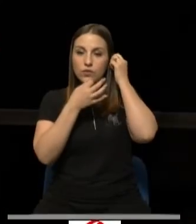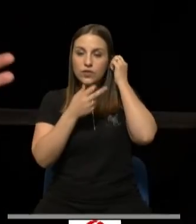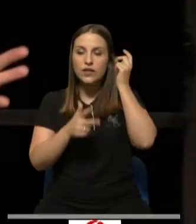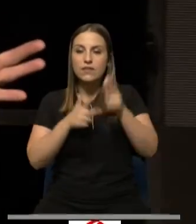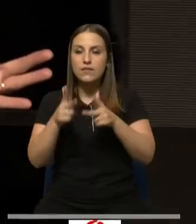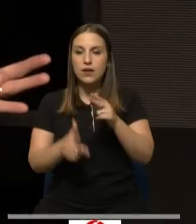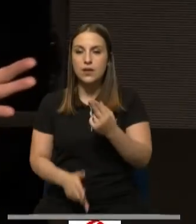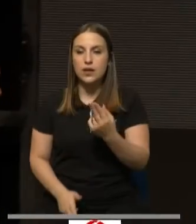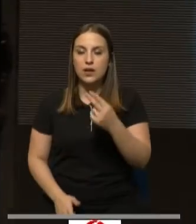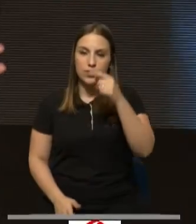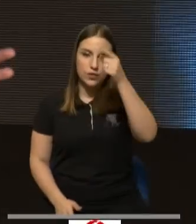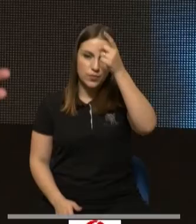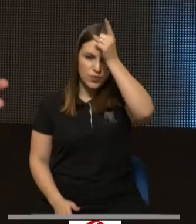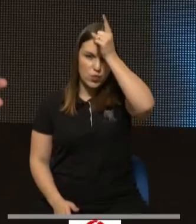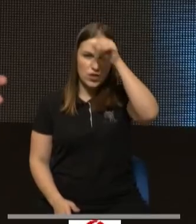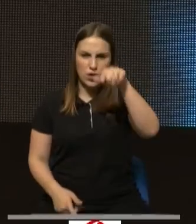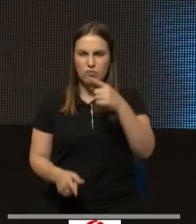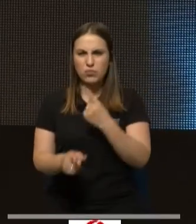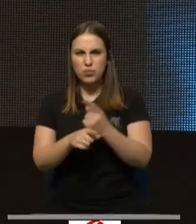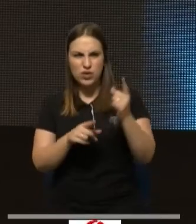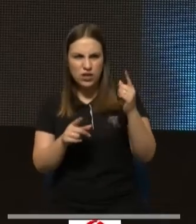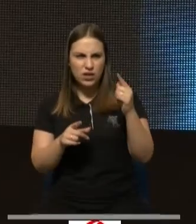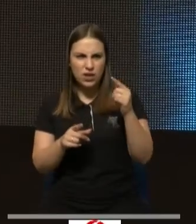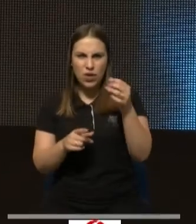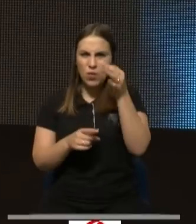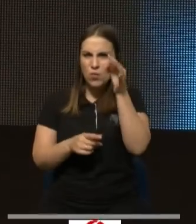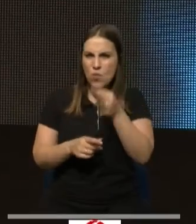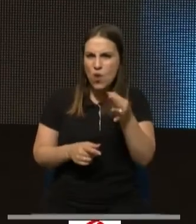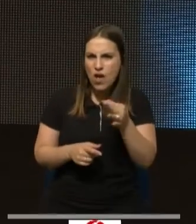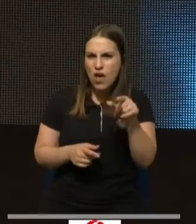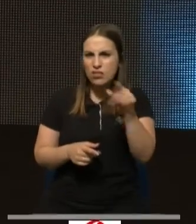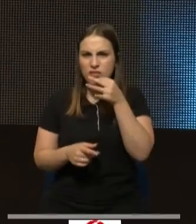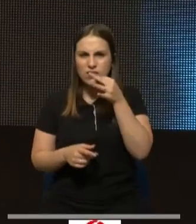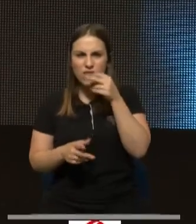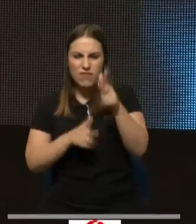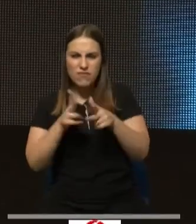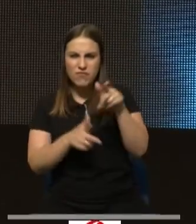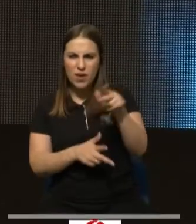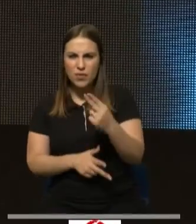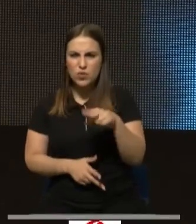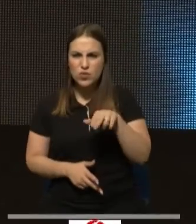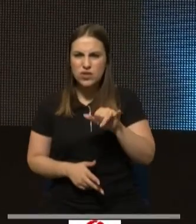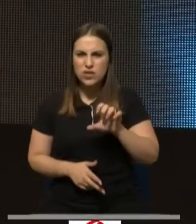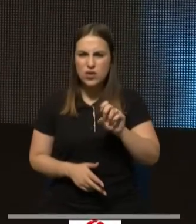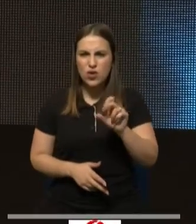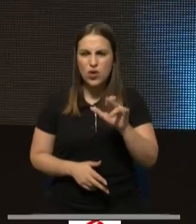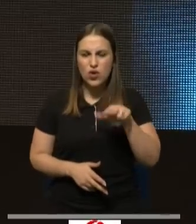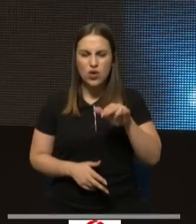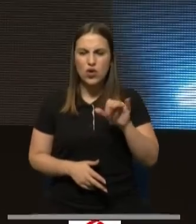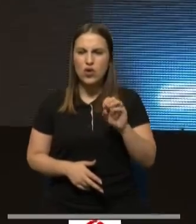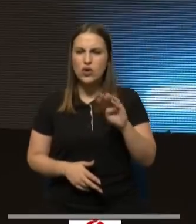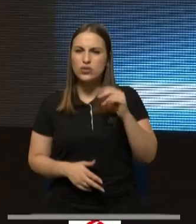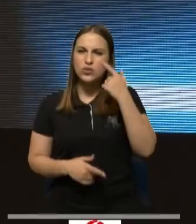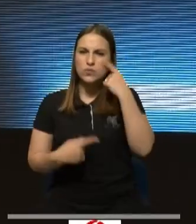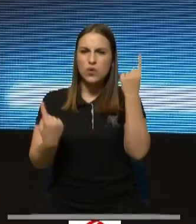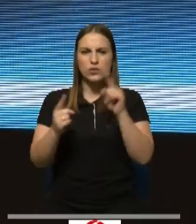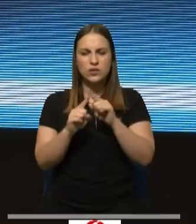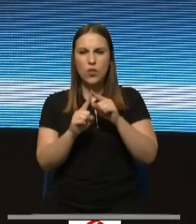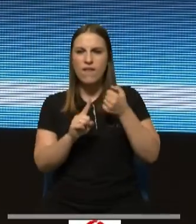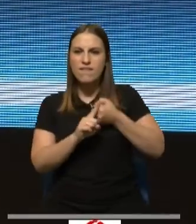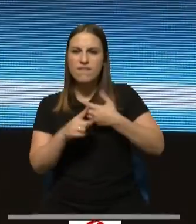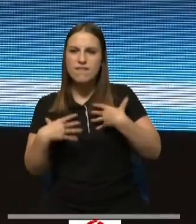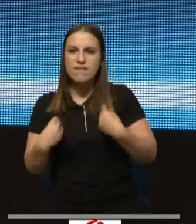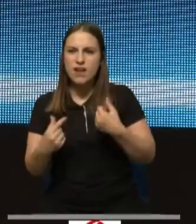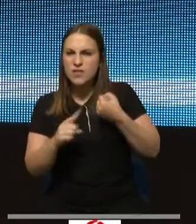que muitos se chocaram, mas porque é que o Carlos Moedas agora está a falar na fábrica dos unicórnios, e que mostra sempre muitas vezes a falta de ambição que mostramos no